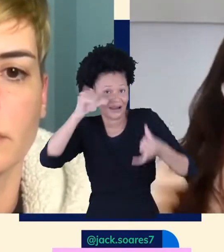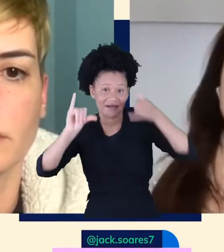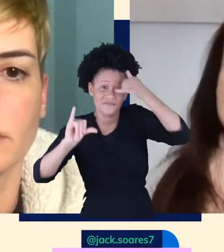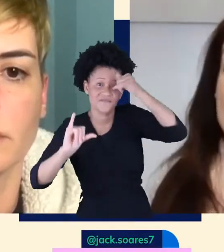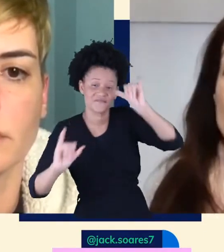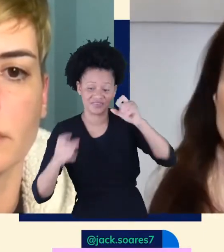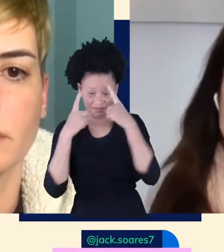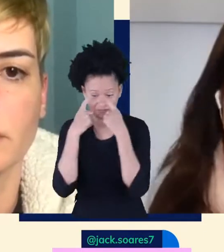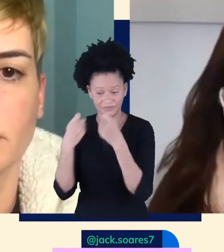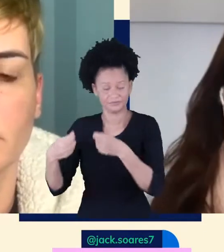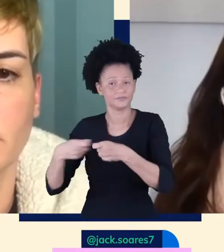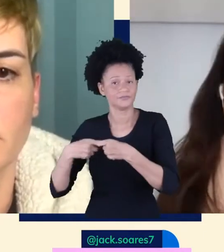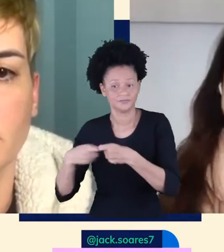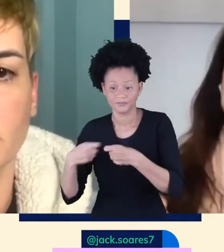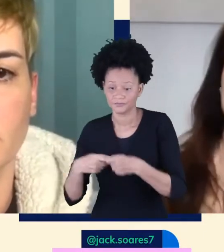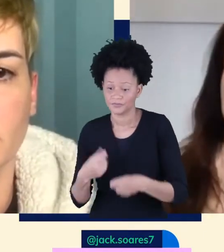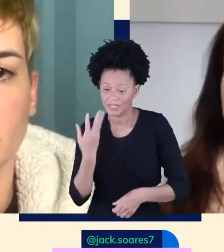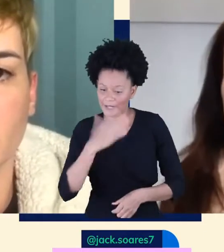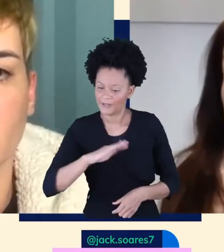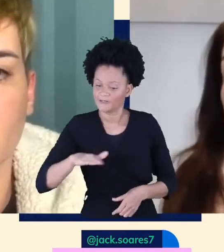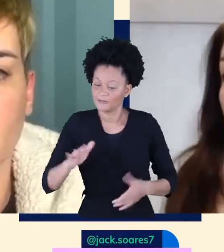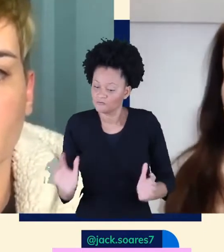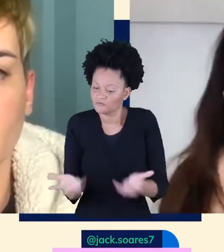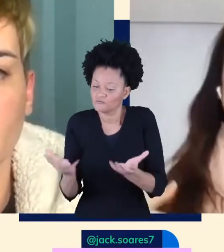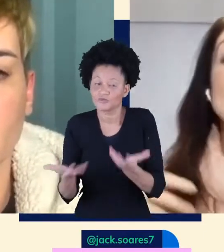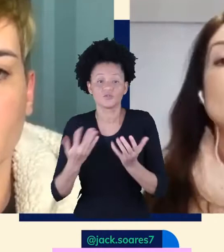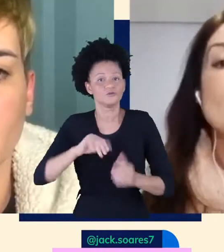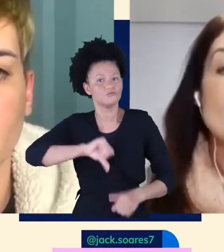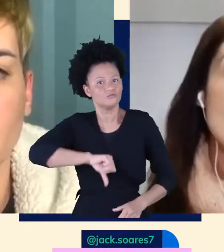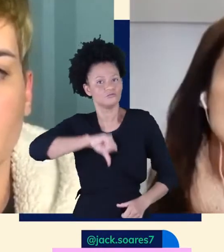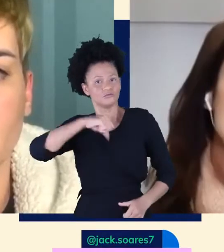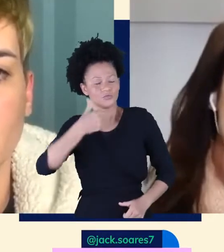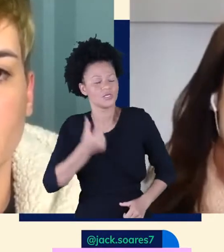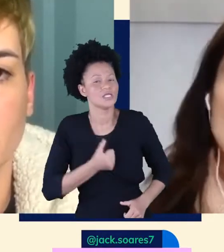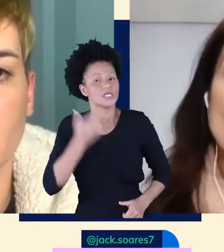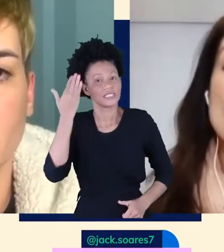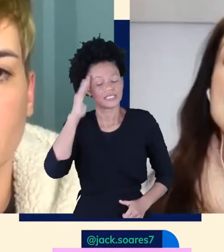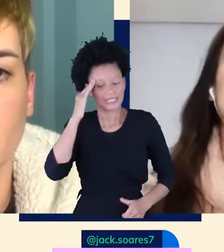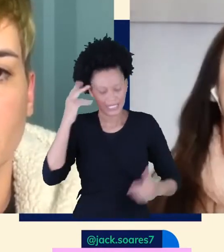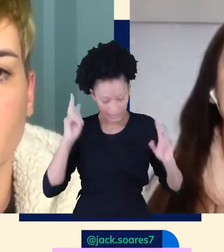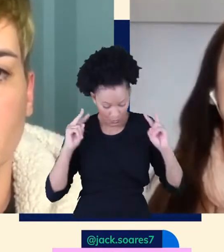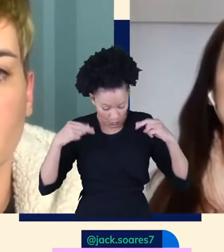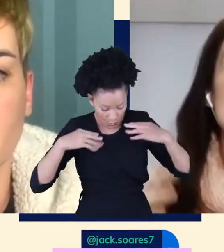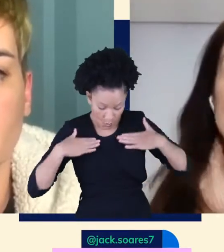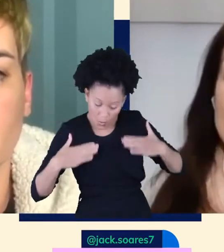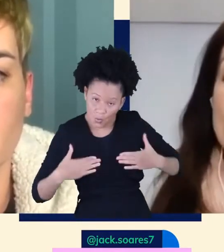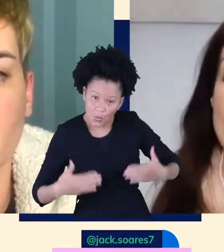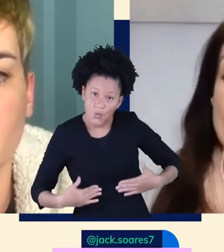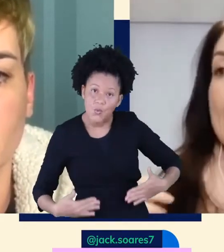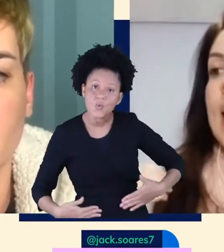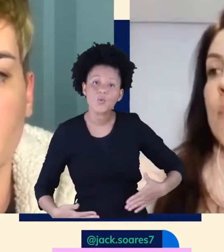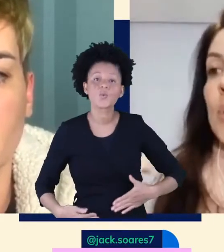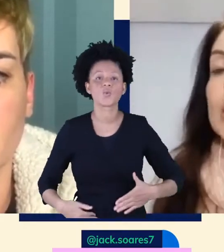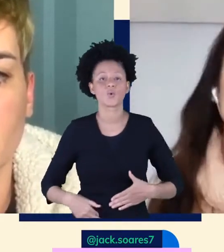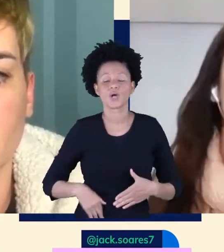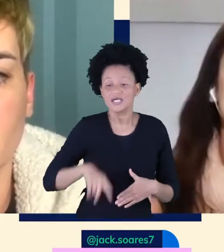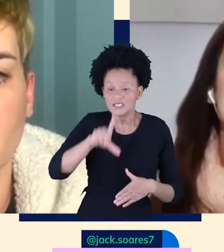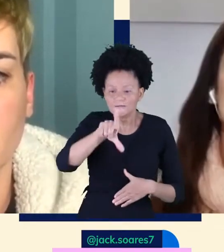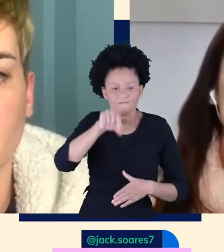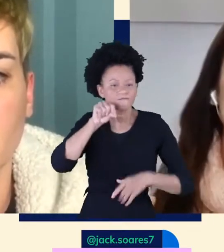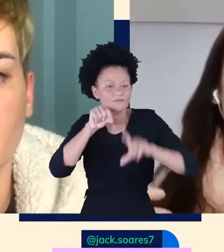sexual, é fazer essa criança desenvolver autoestima, entender esse corpo, escolher,